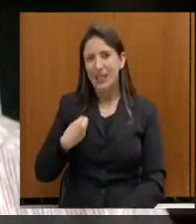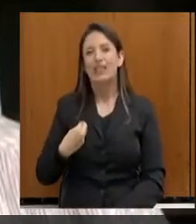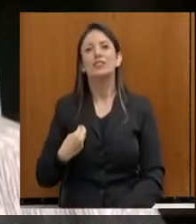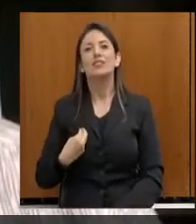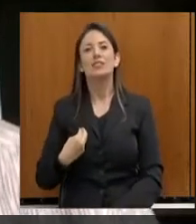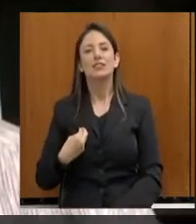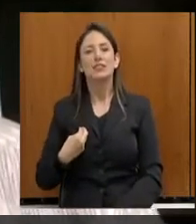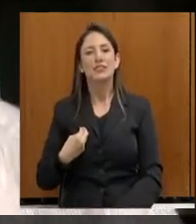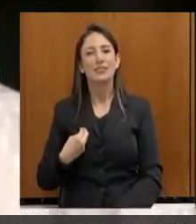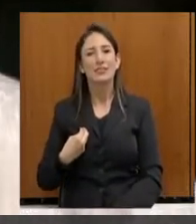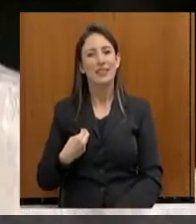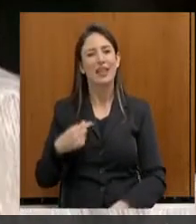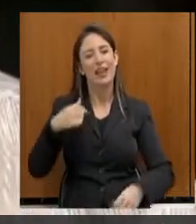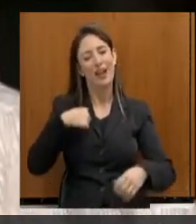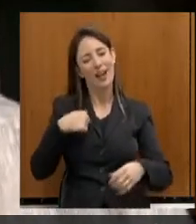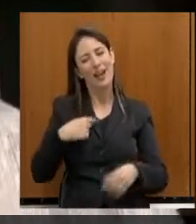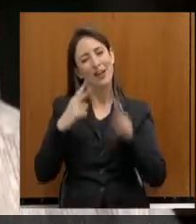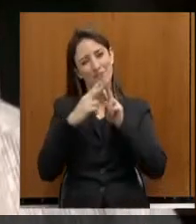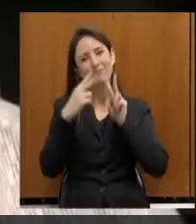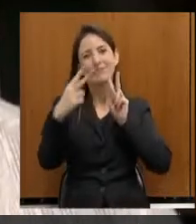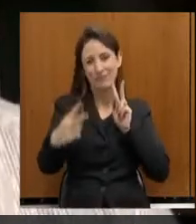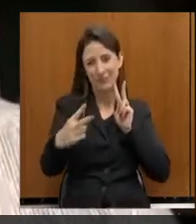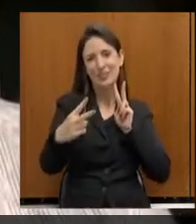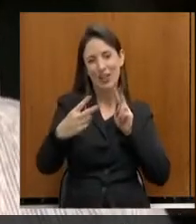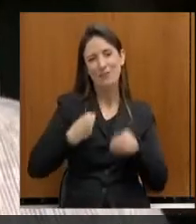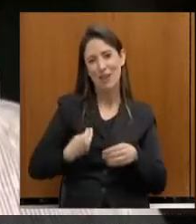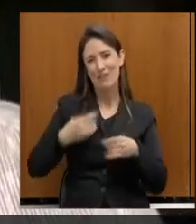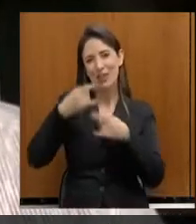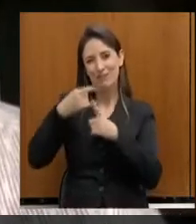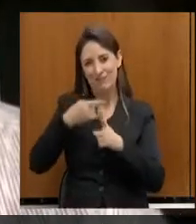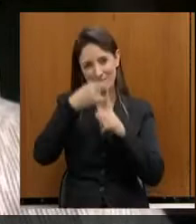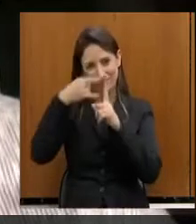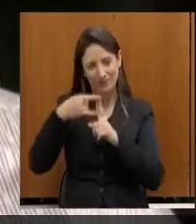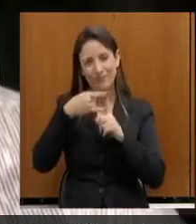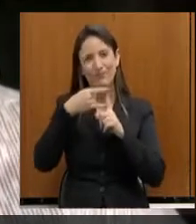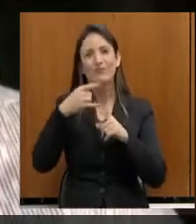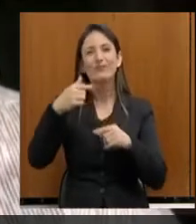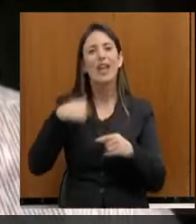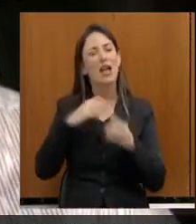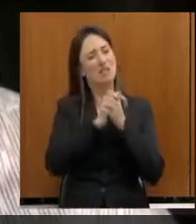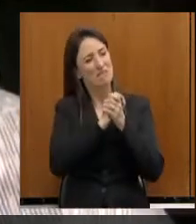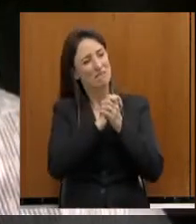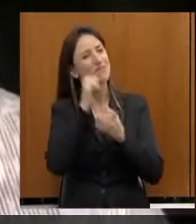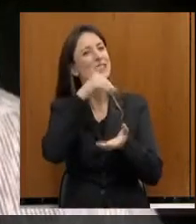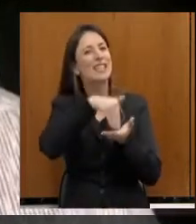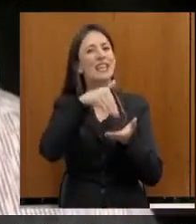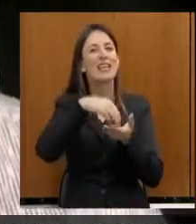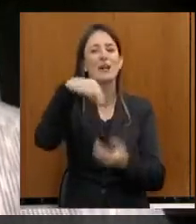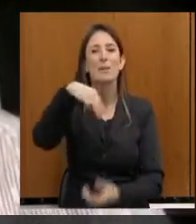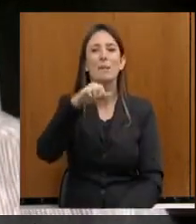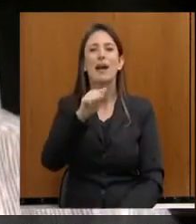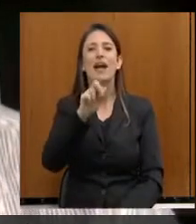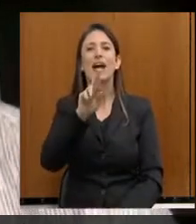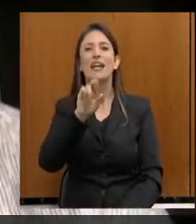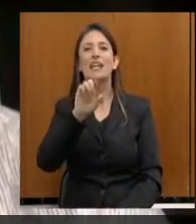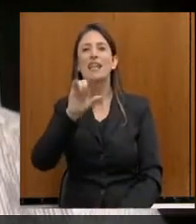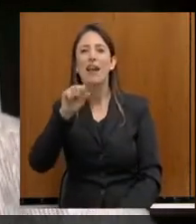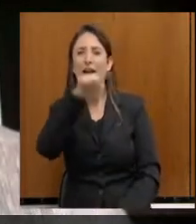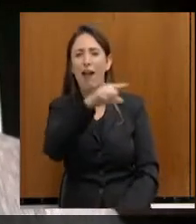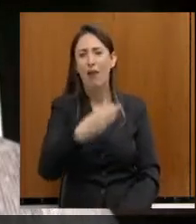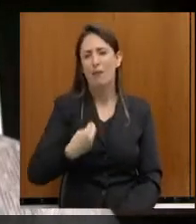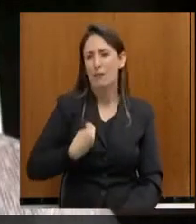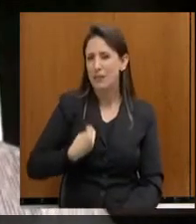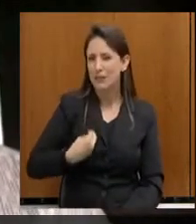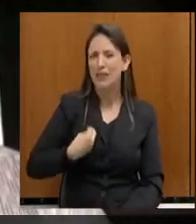participação remota cumprimento a secretária Marilha e pela sua participação e